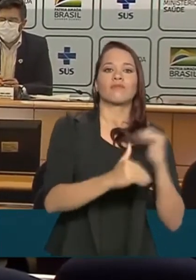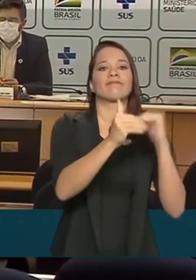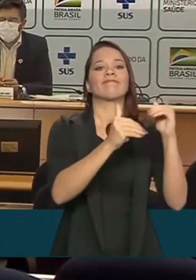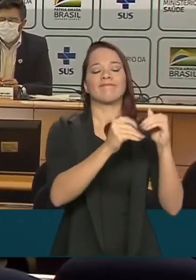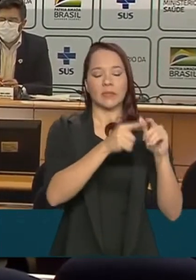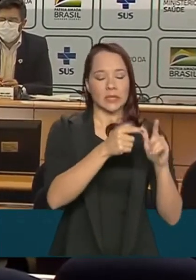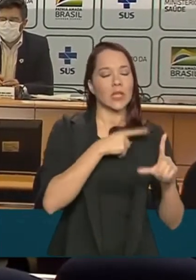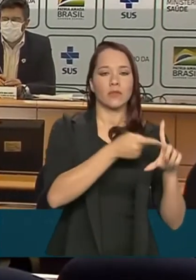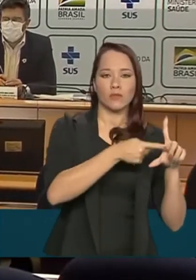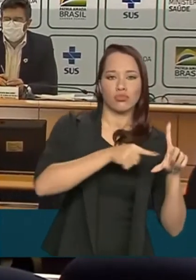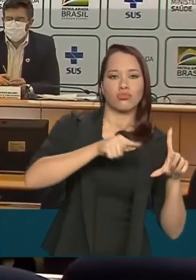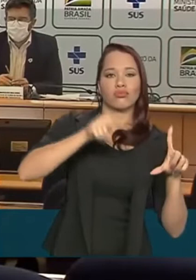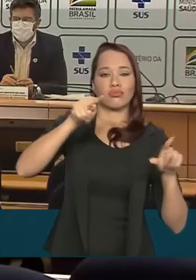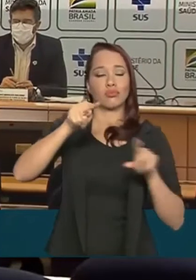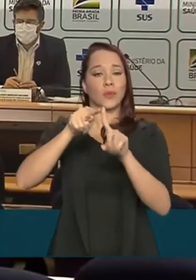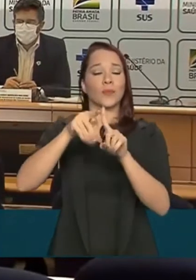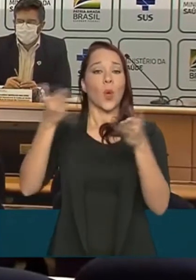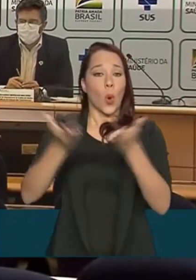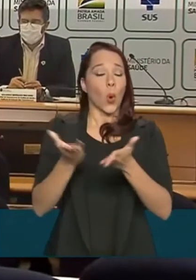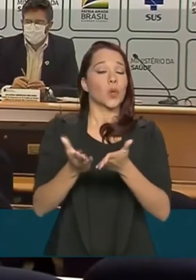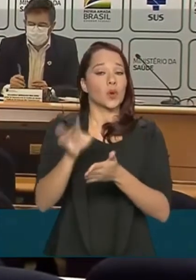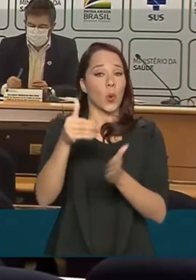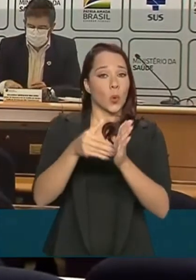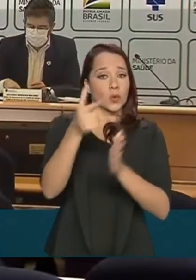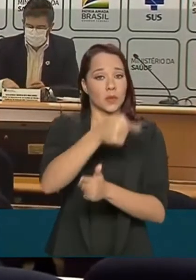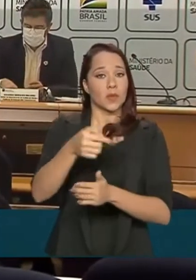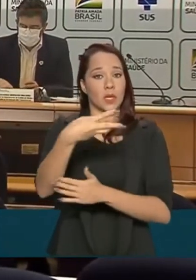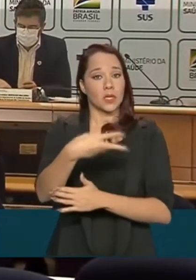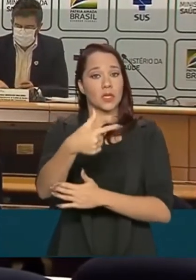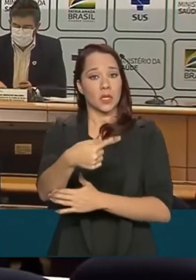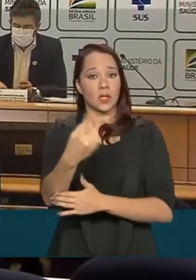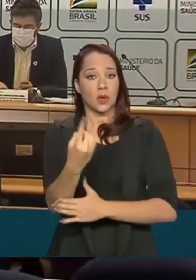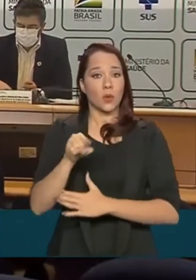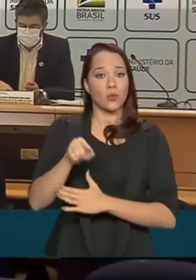bastante, subiu bastante. Hoje, com essa última semana, com